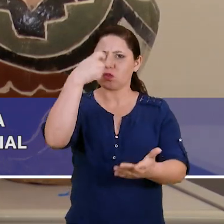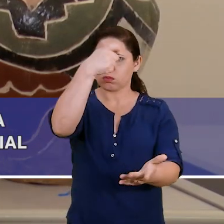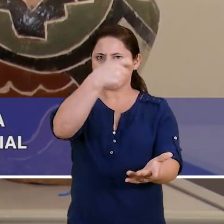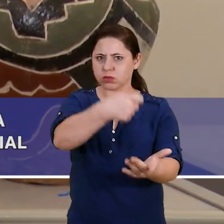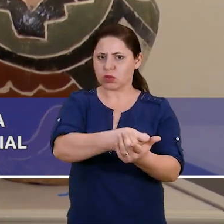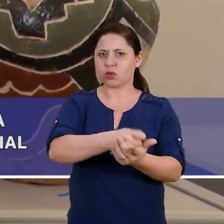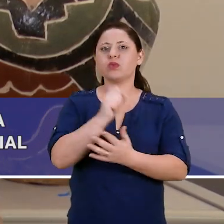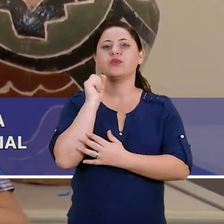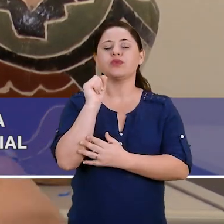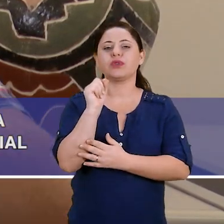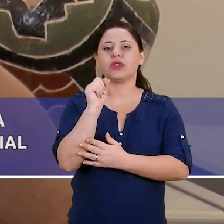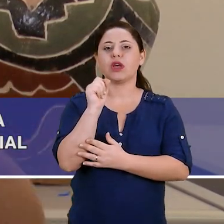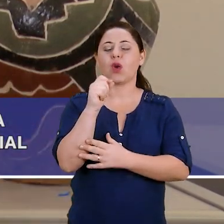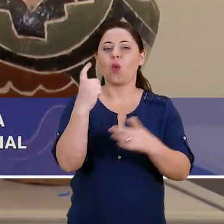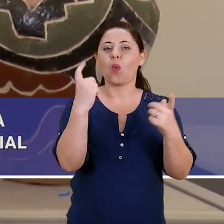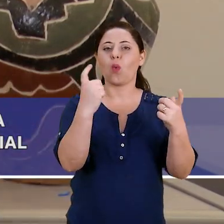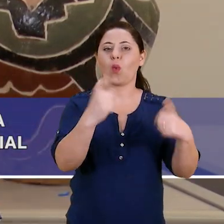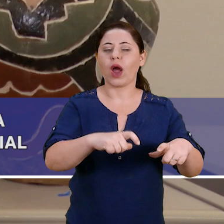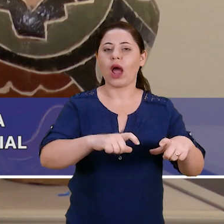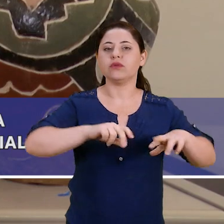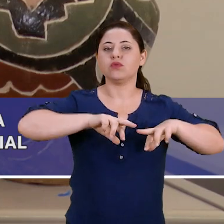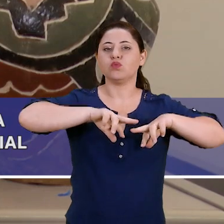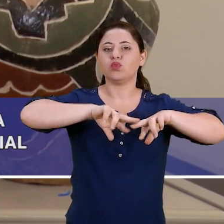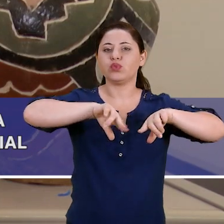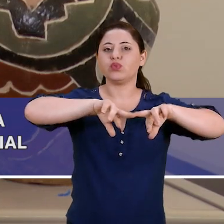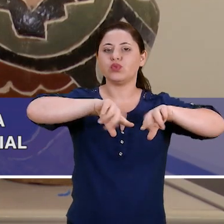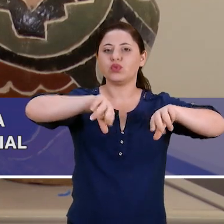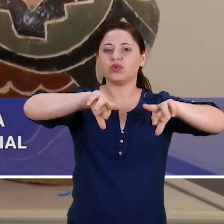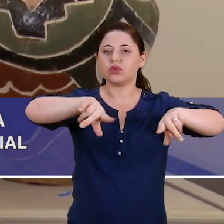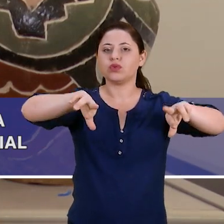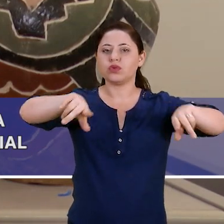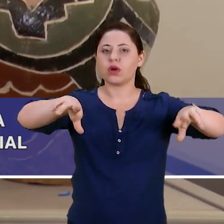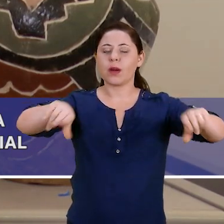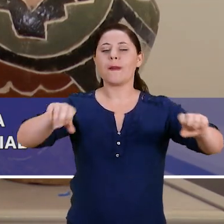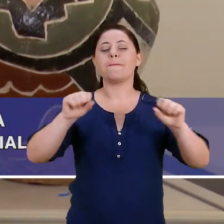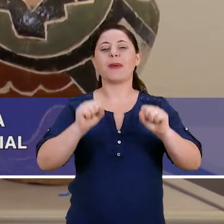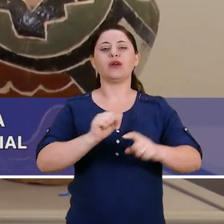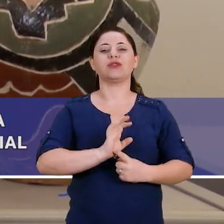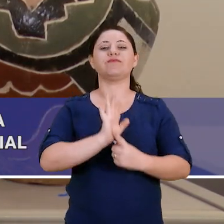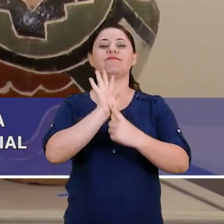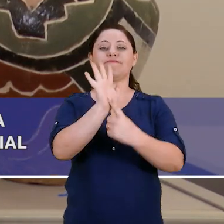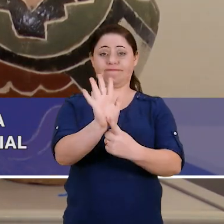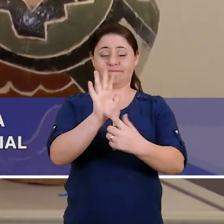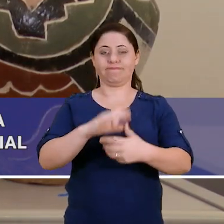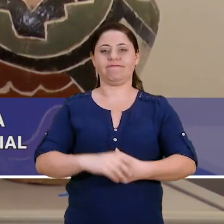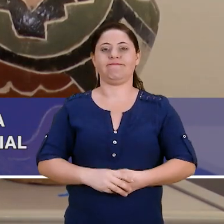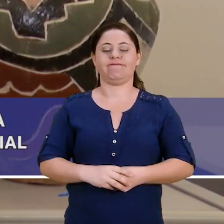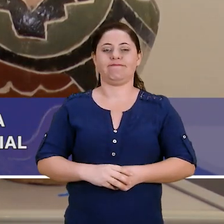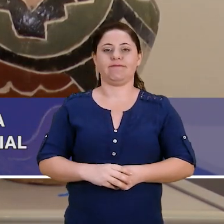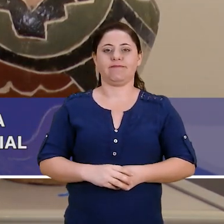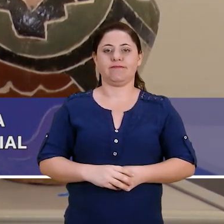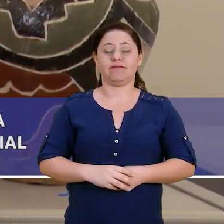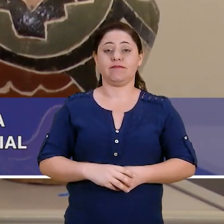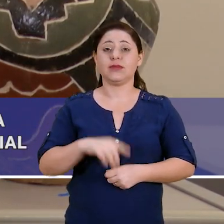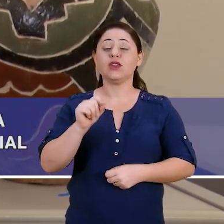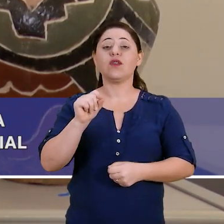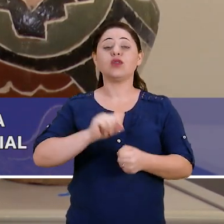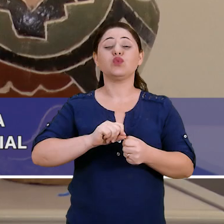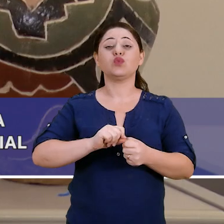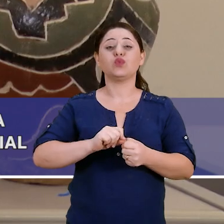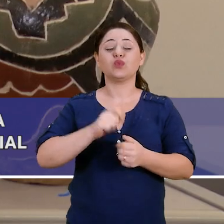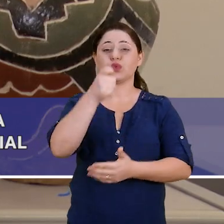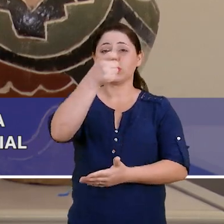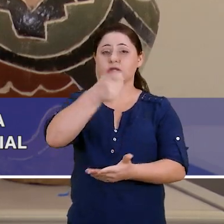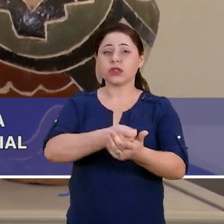precisa ser, e é preciso que se garanta isso, um espaço plural, onde as diferenças possam